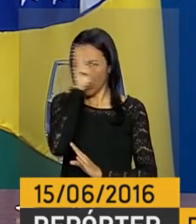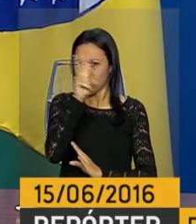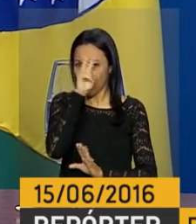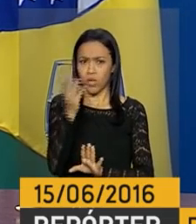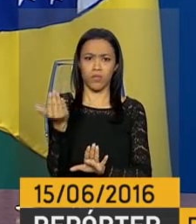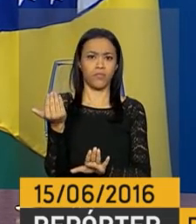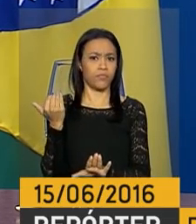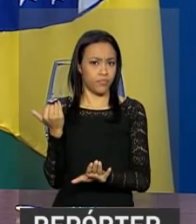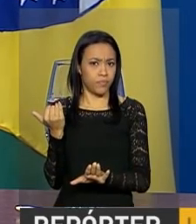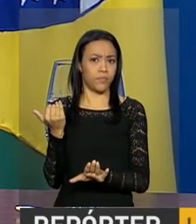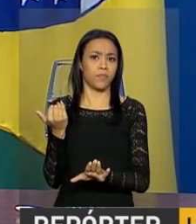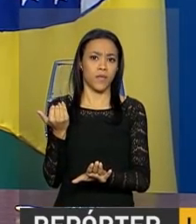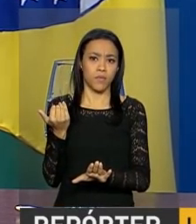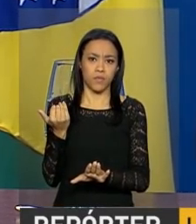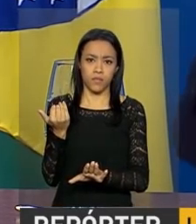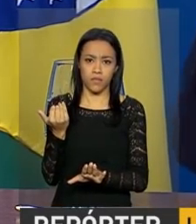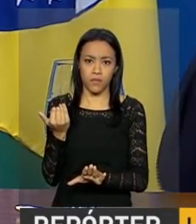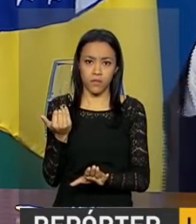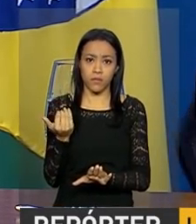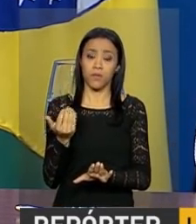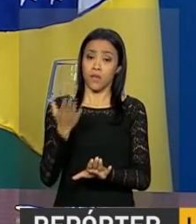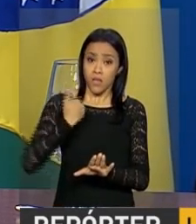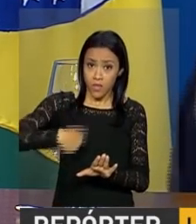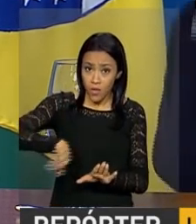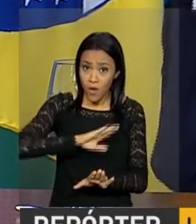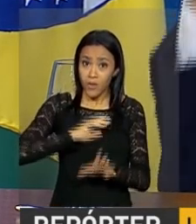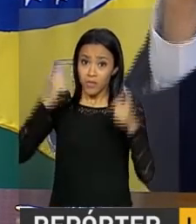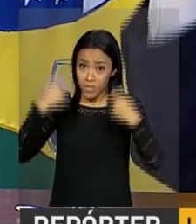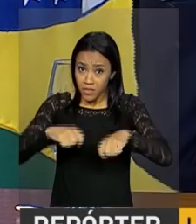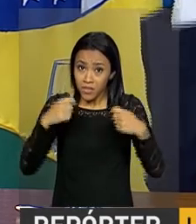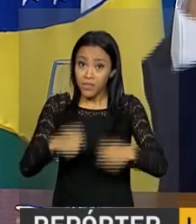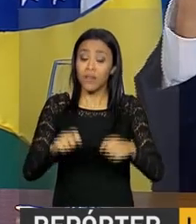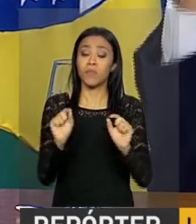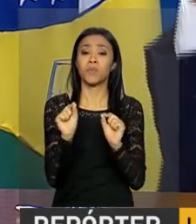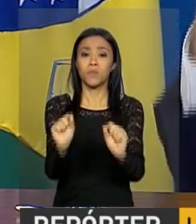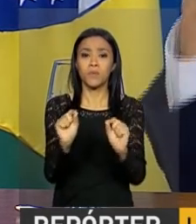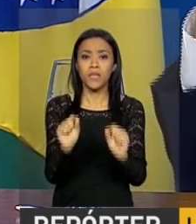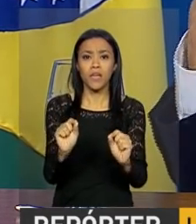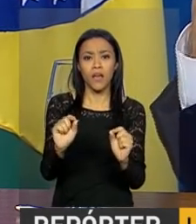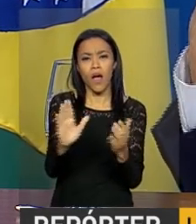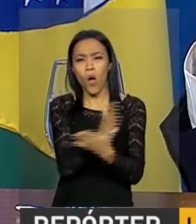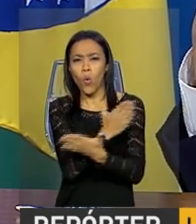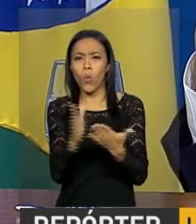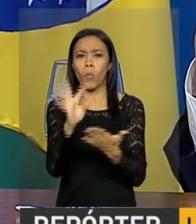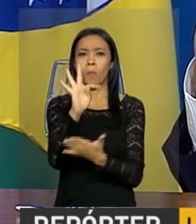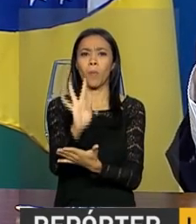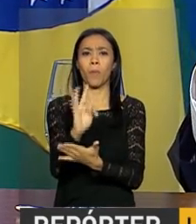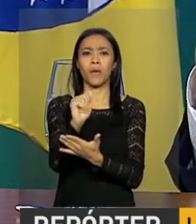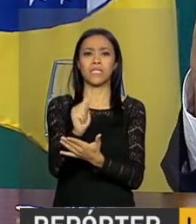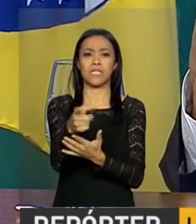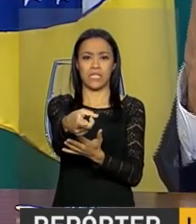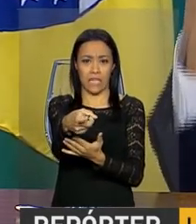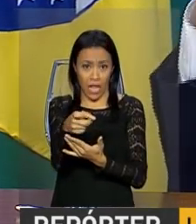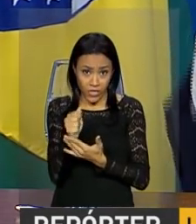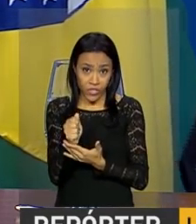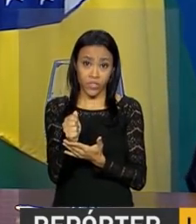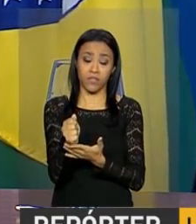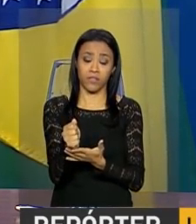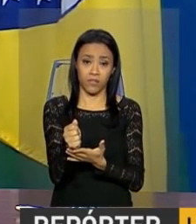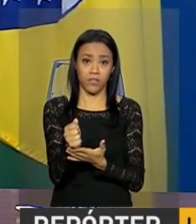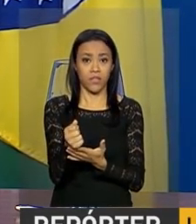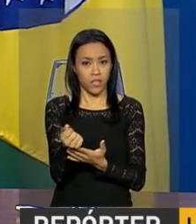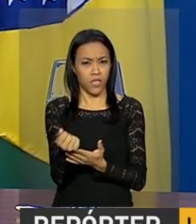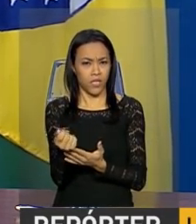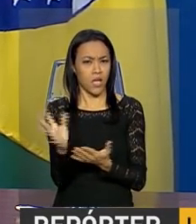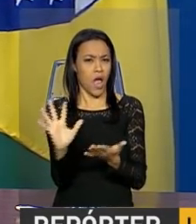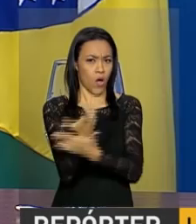quando o investimento estava crescendo ainda, e nós possamos voltar até algumas taxas de crescimento potencial eh que tínhamos